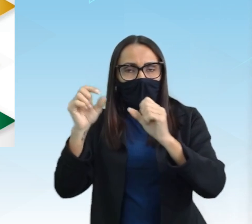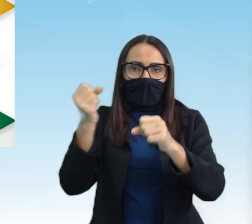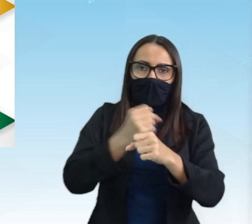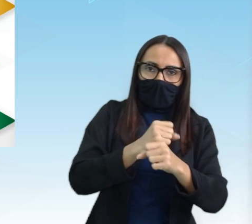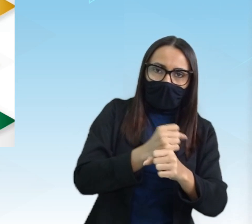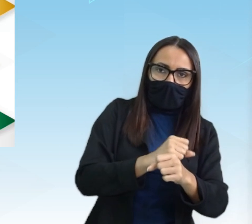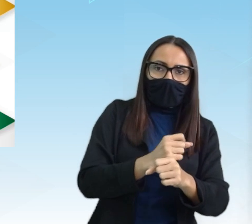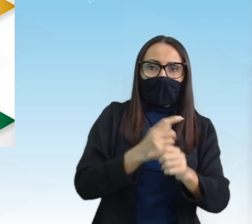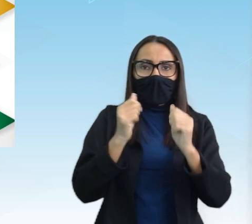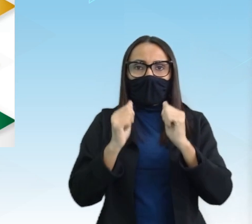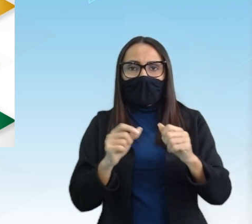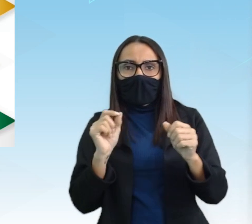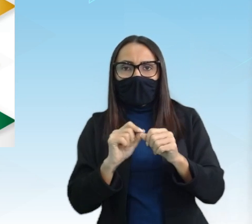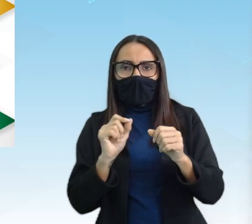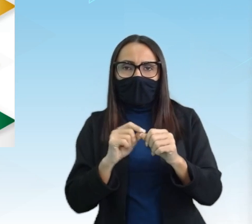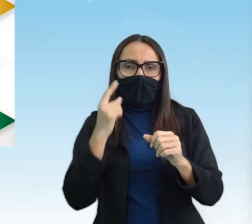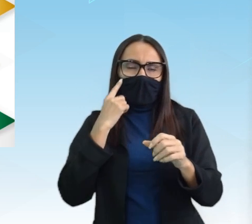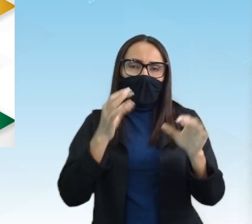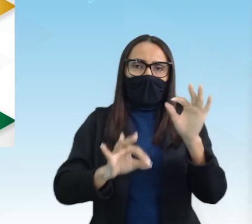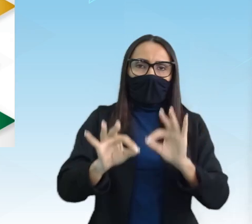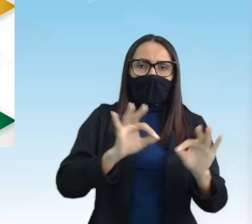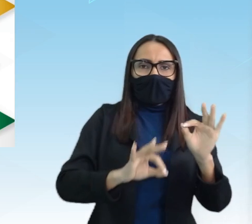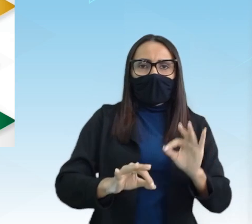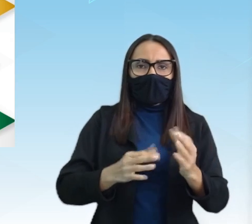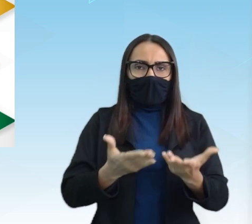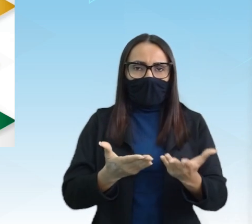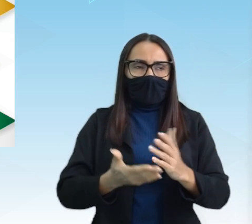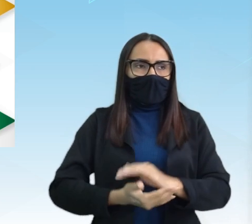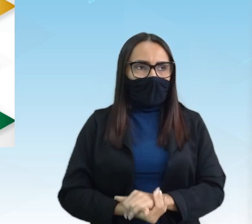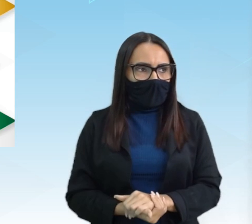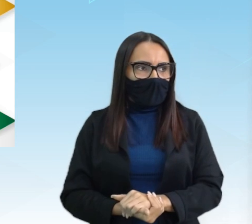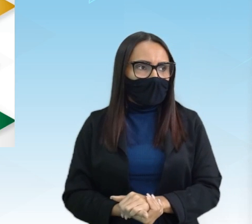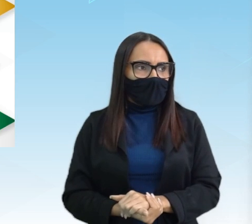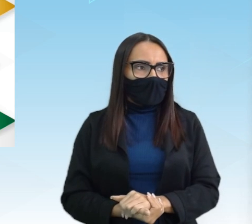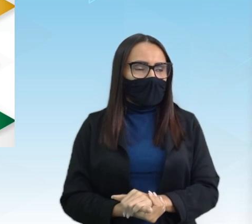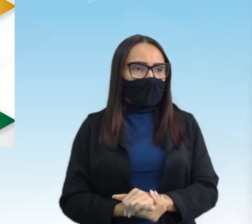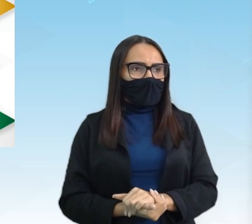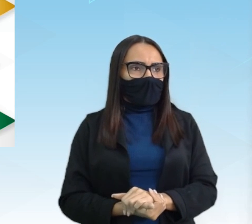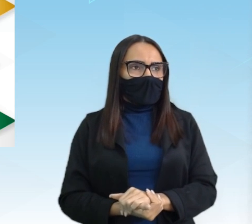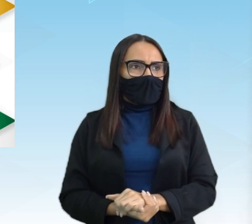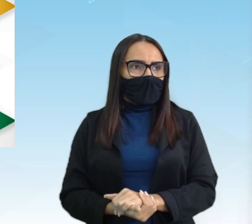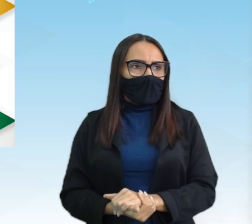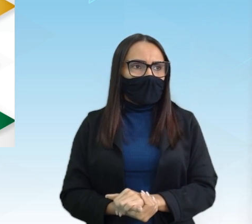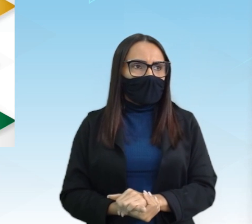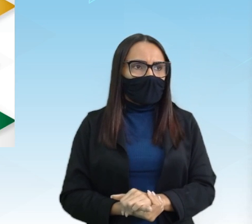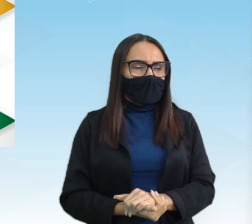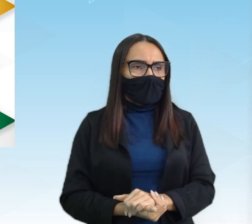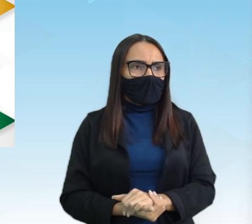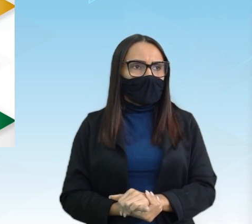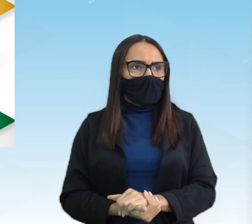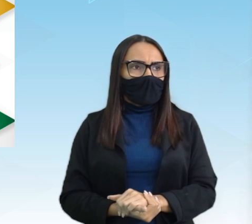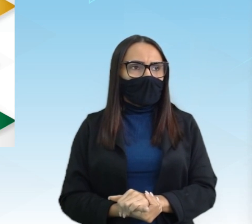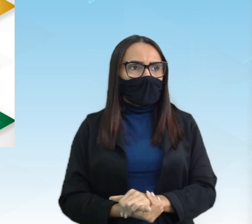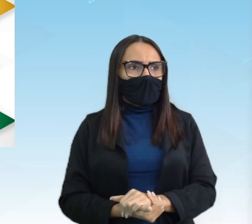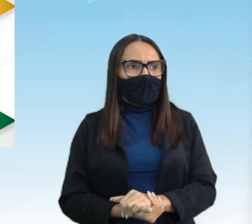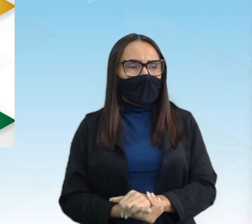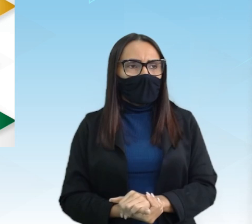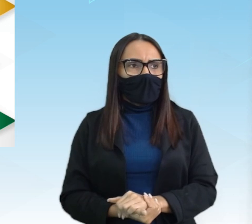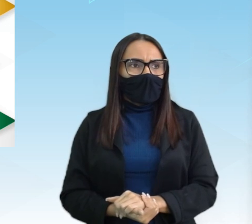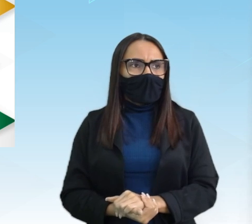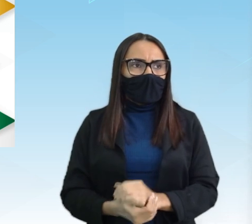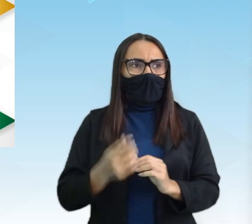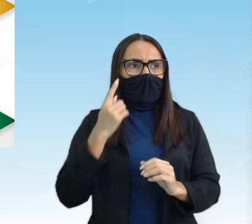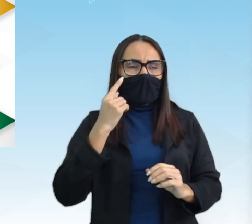gente poder fazer a nossa produção o ano todo, não é isso? O cultivo das agricultura e da agropecuária.